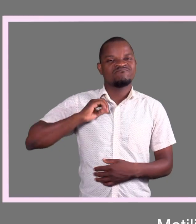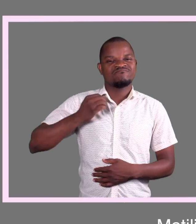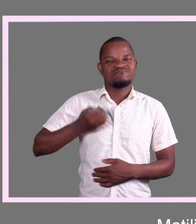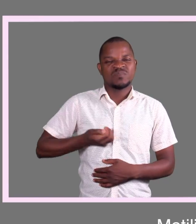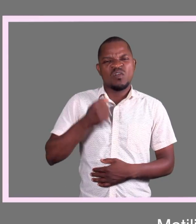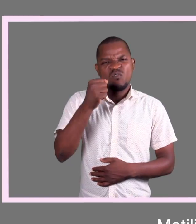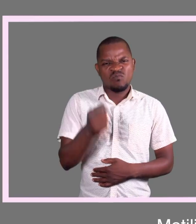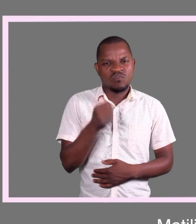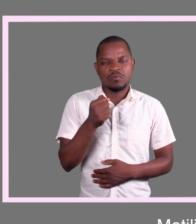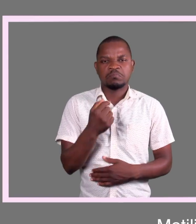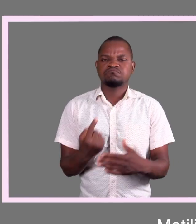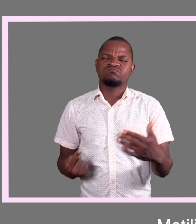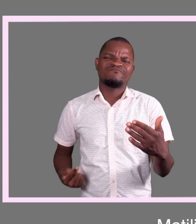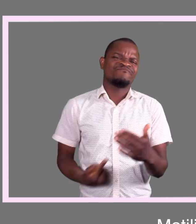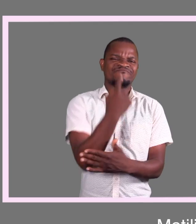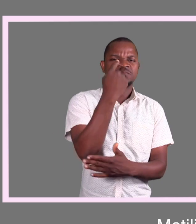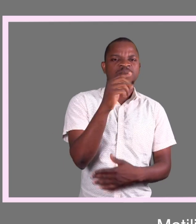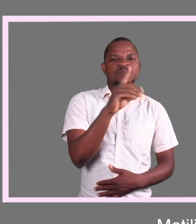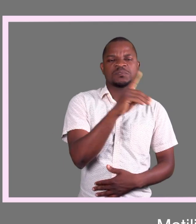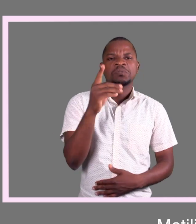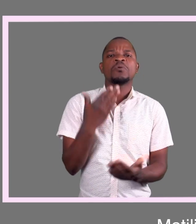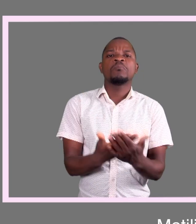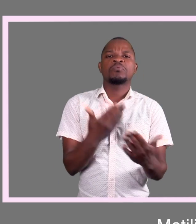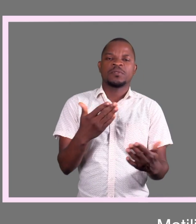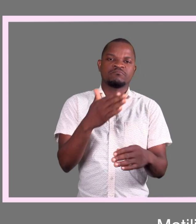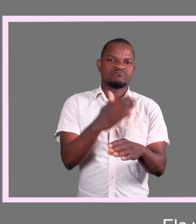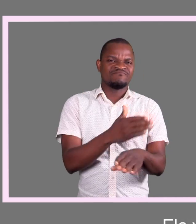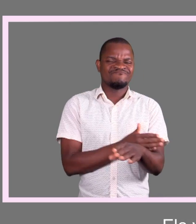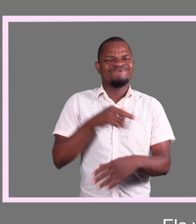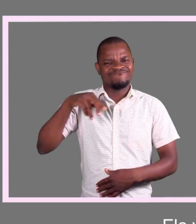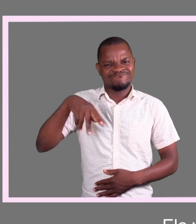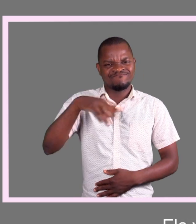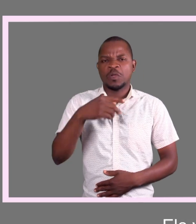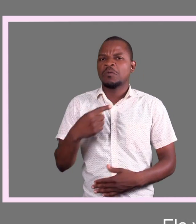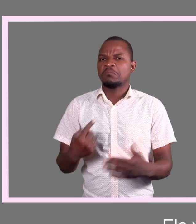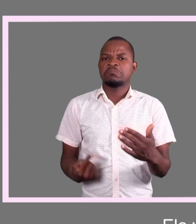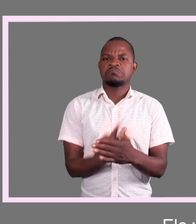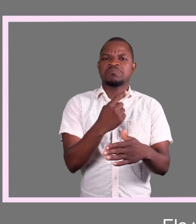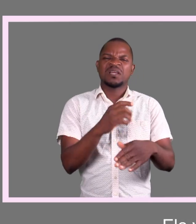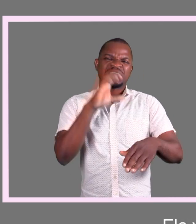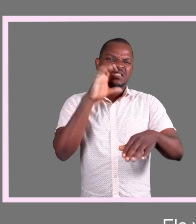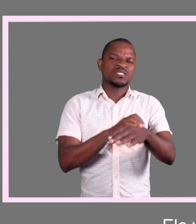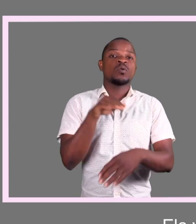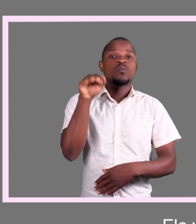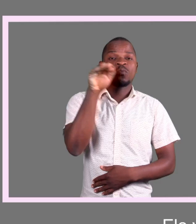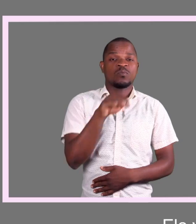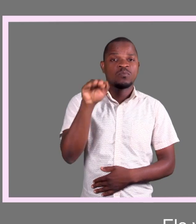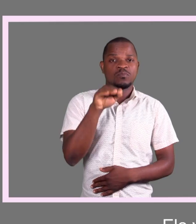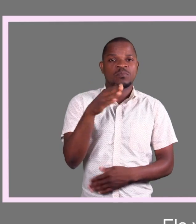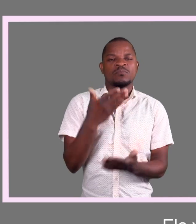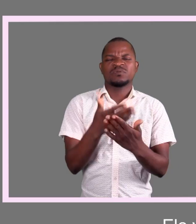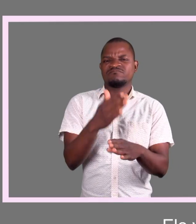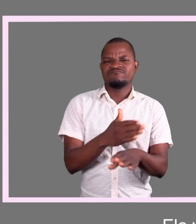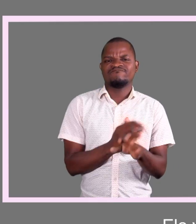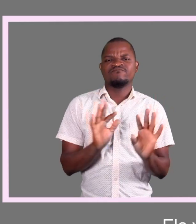Matelina adquiriu a deficiência depois de uma mordida de uma cobra. Ela vivia com o irmão que ajudou